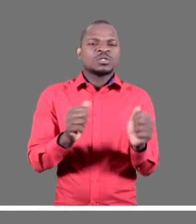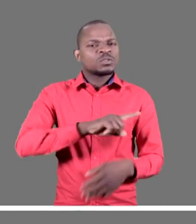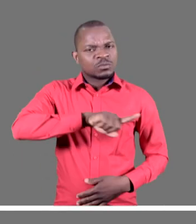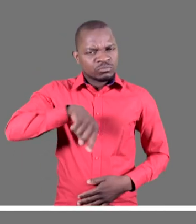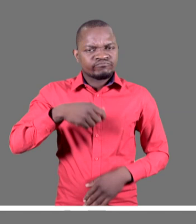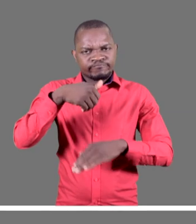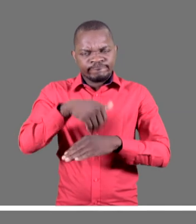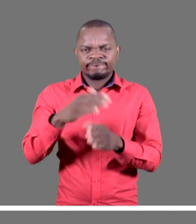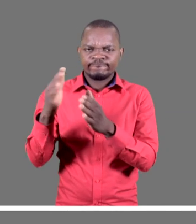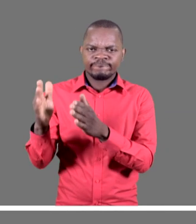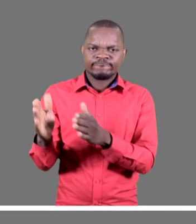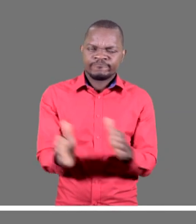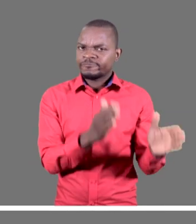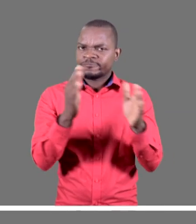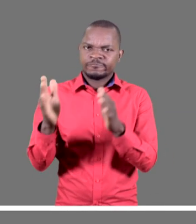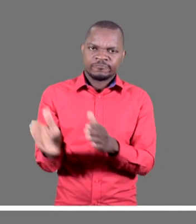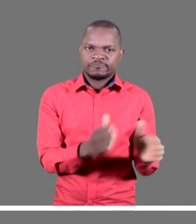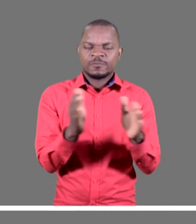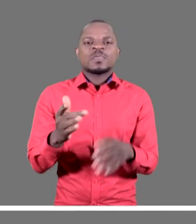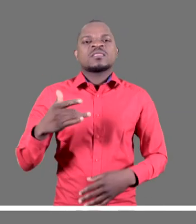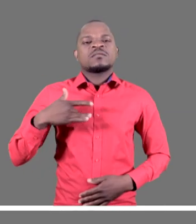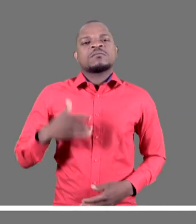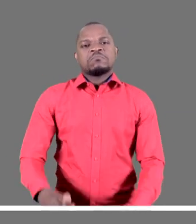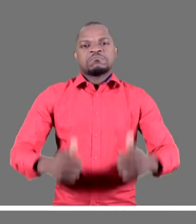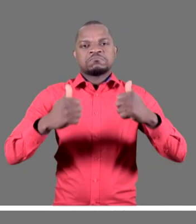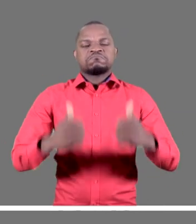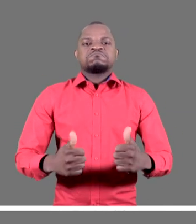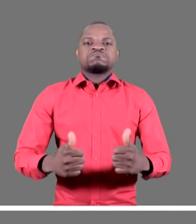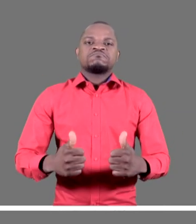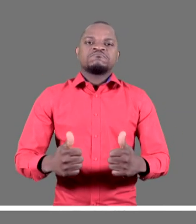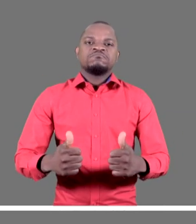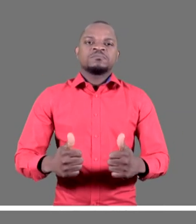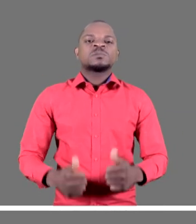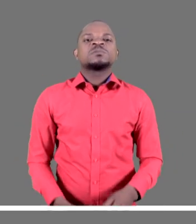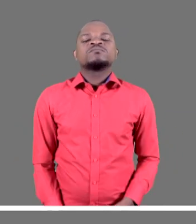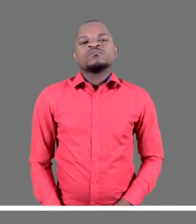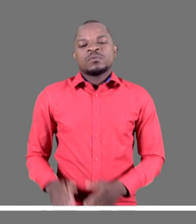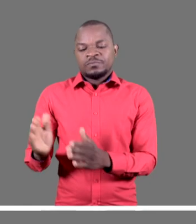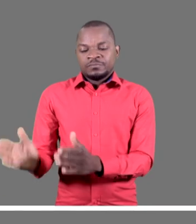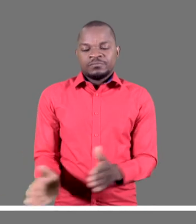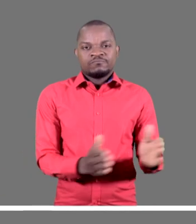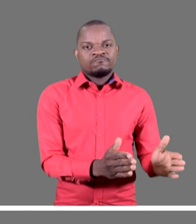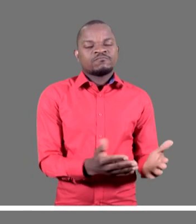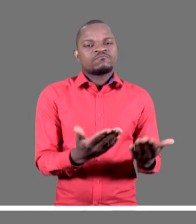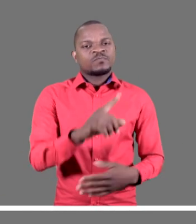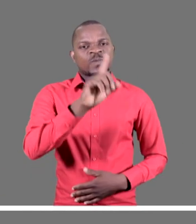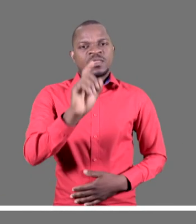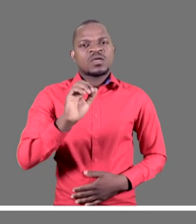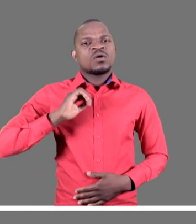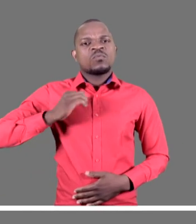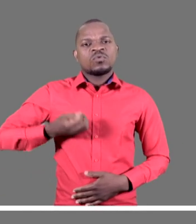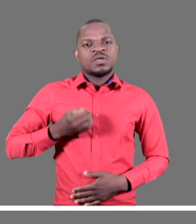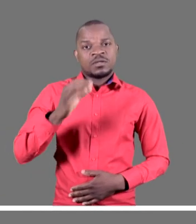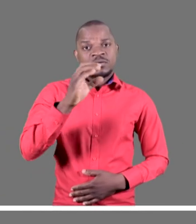nos organizarmos e sentirmos bem e femininas conosco próprias. As mulheres com deficiência fazem